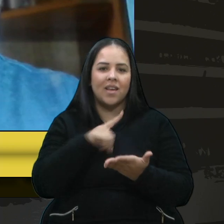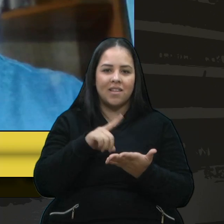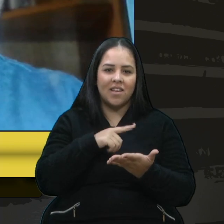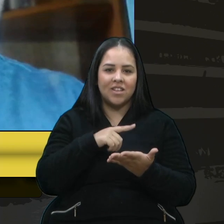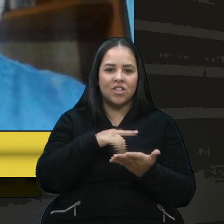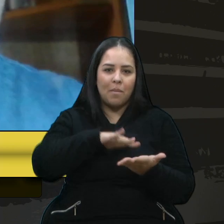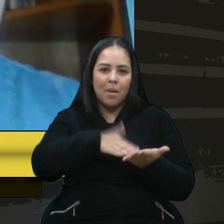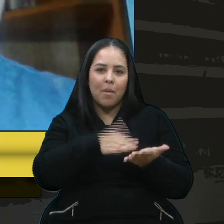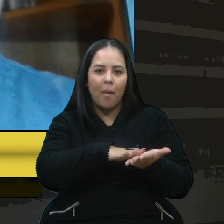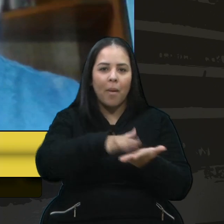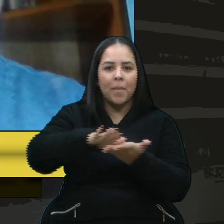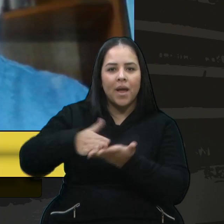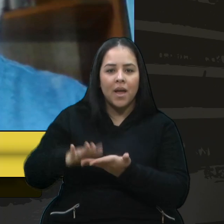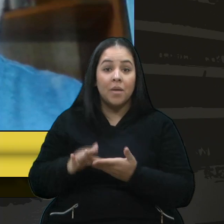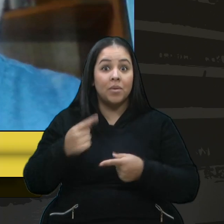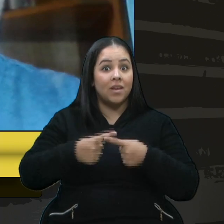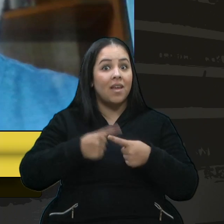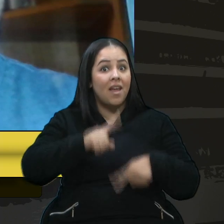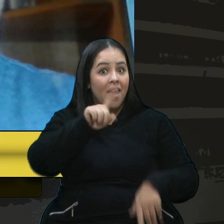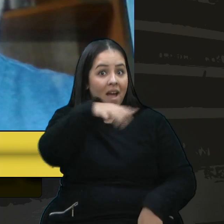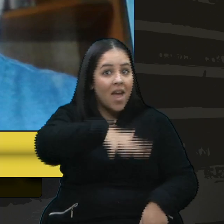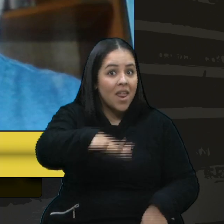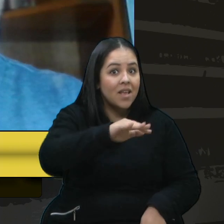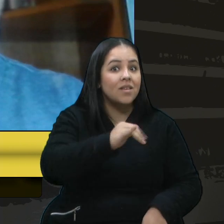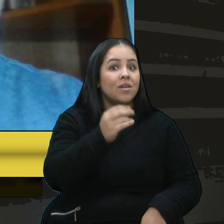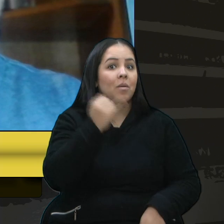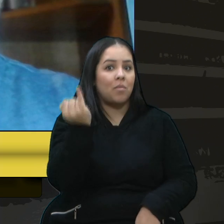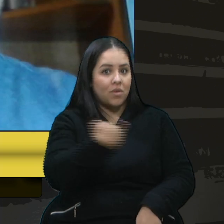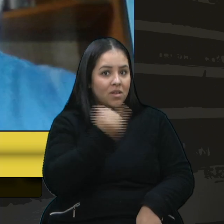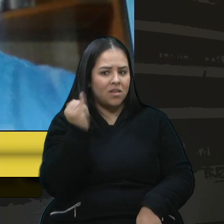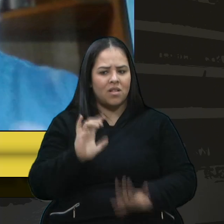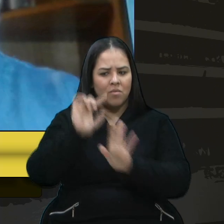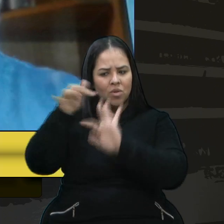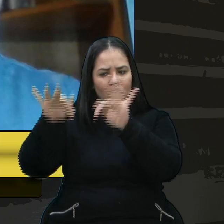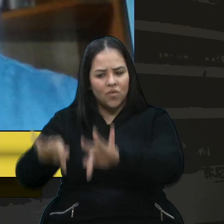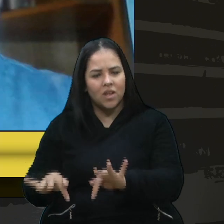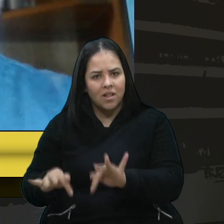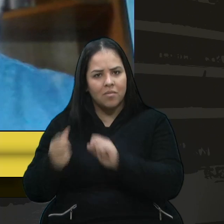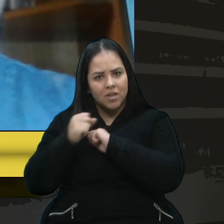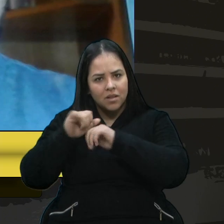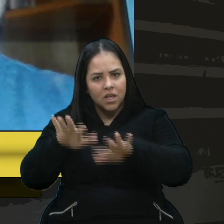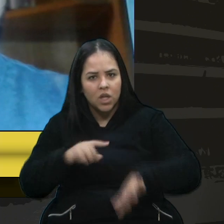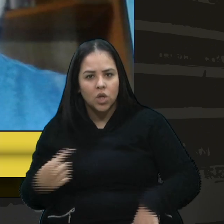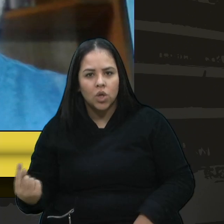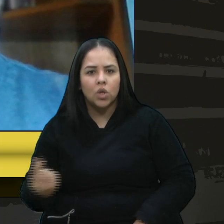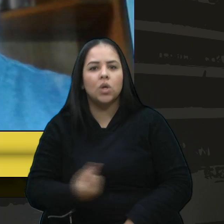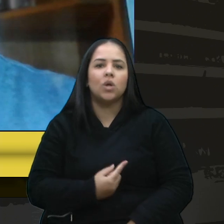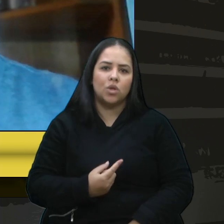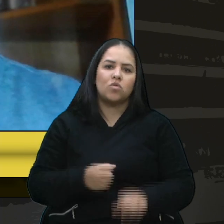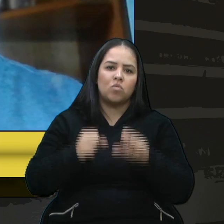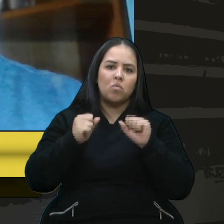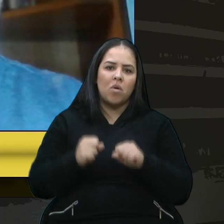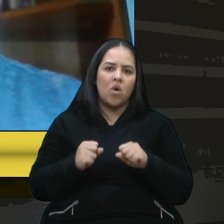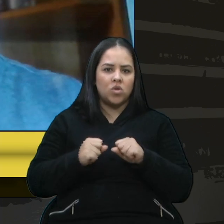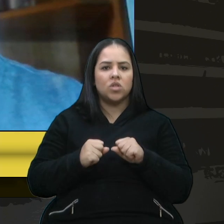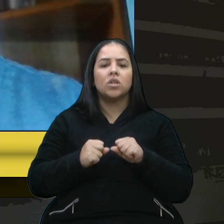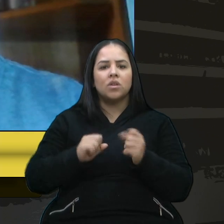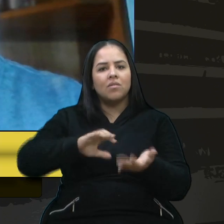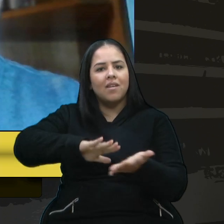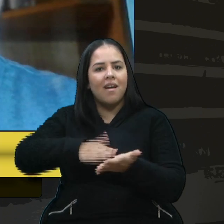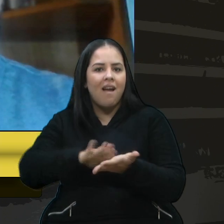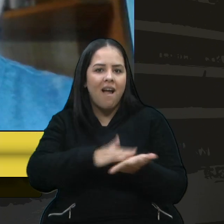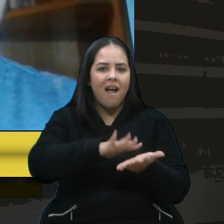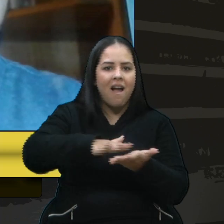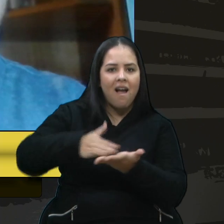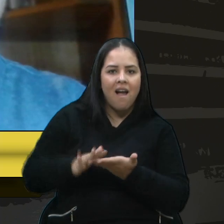e que quando a pandemia passar e a gente tiver condições que o carnaval das escolas